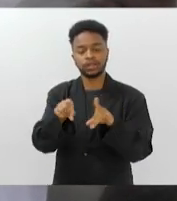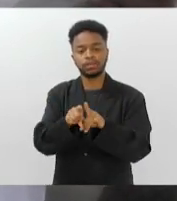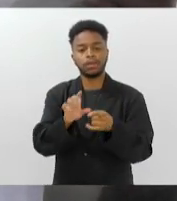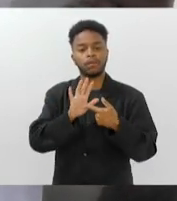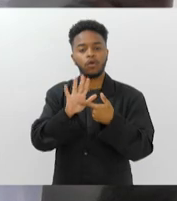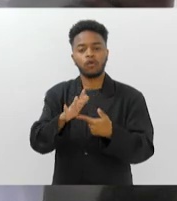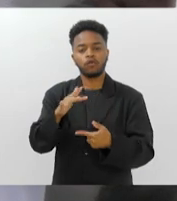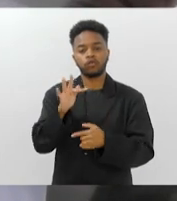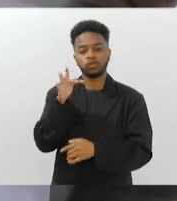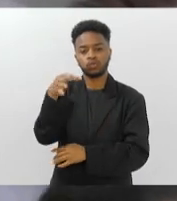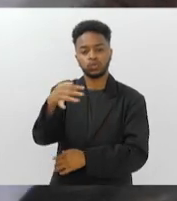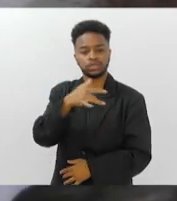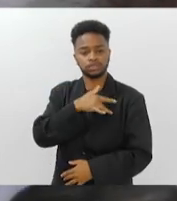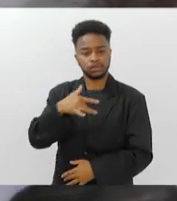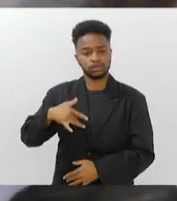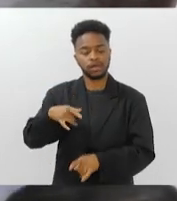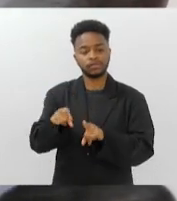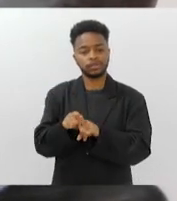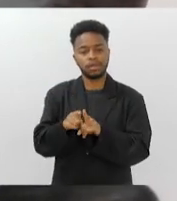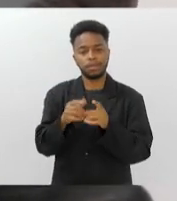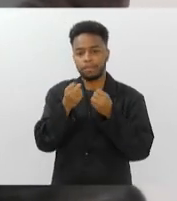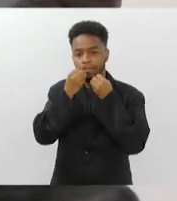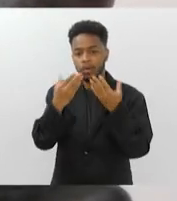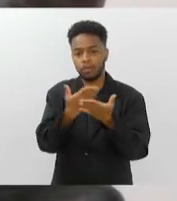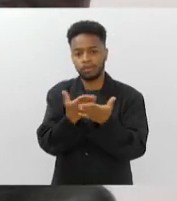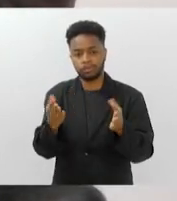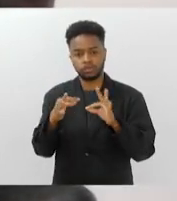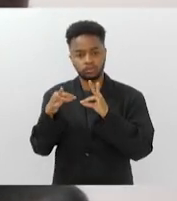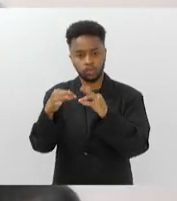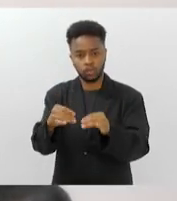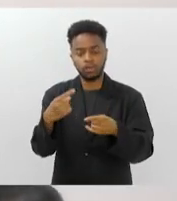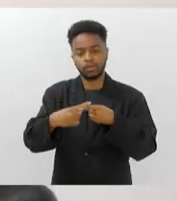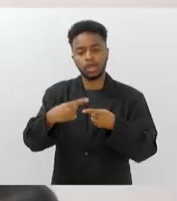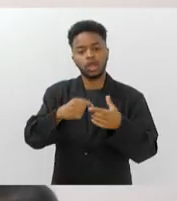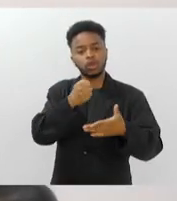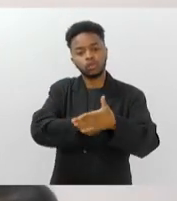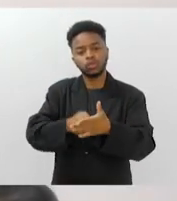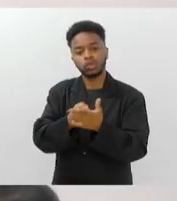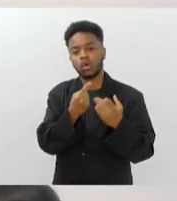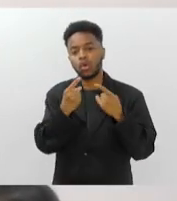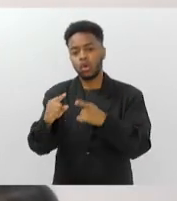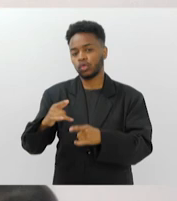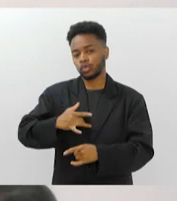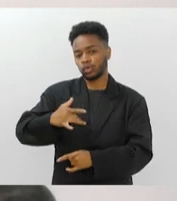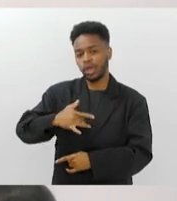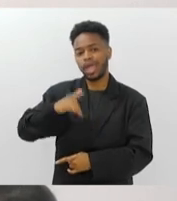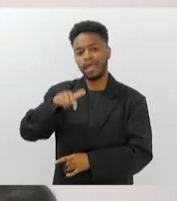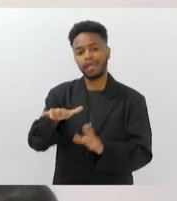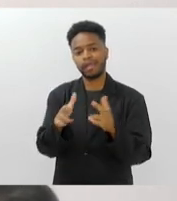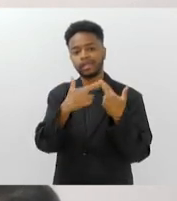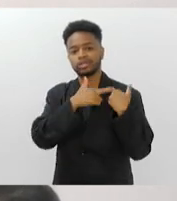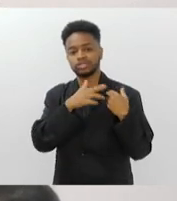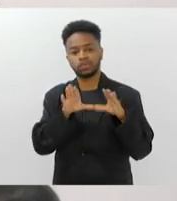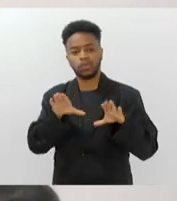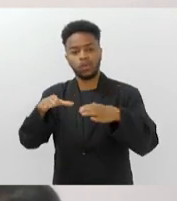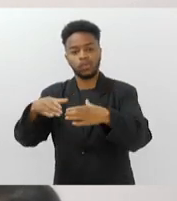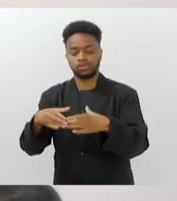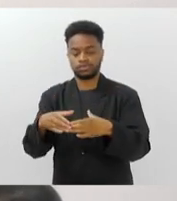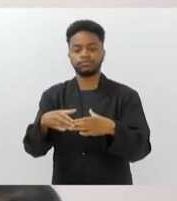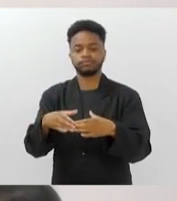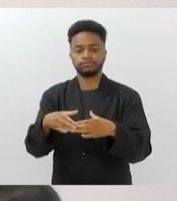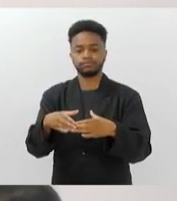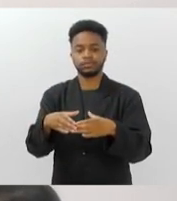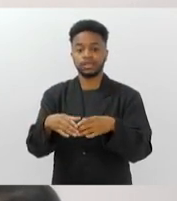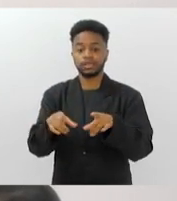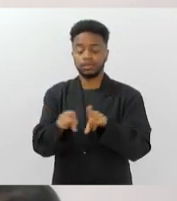futuro mais saudável e próspero para todos a luta contra a tuberculose é uma responsabilidade coletiva